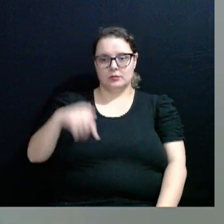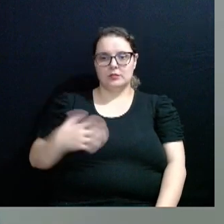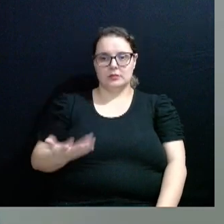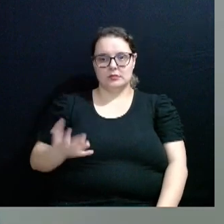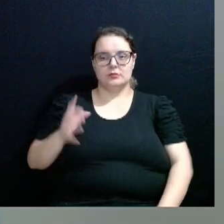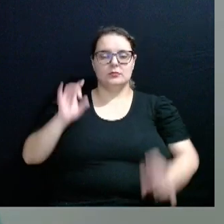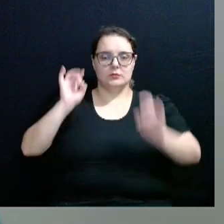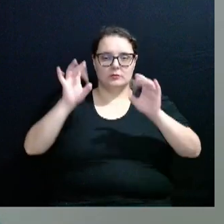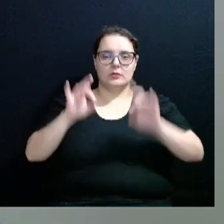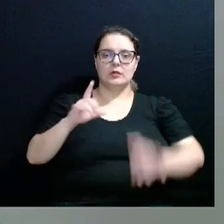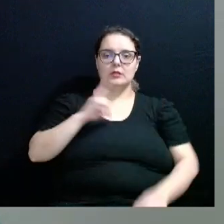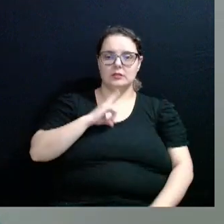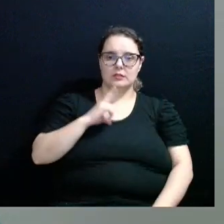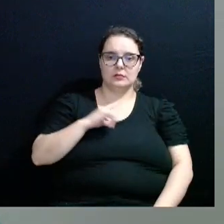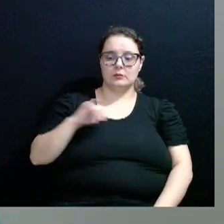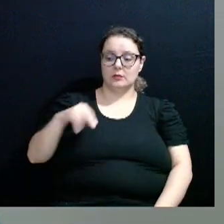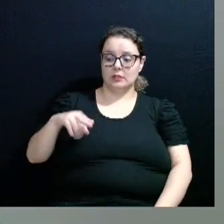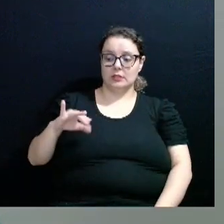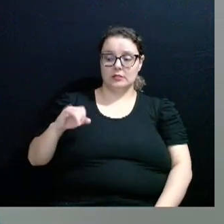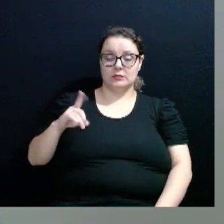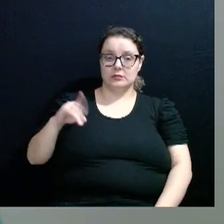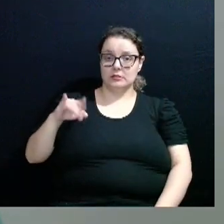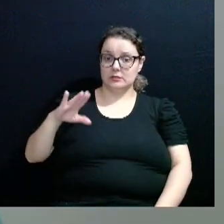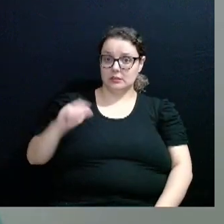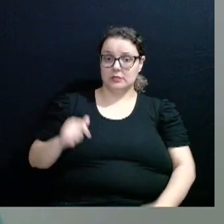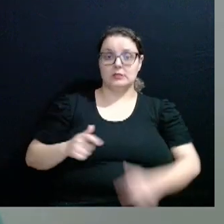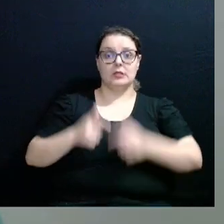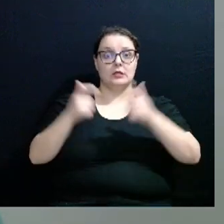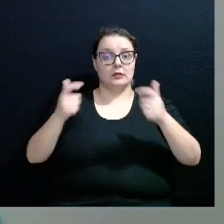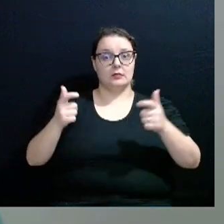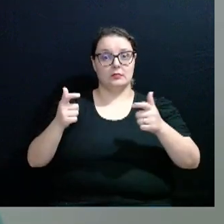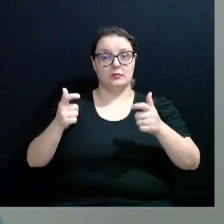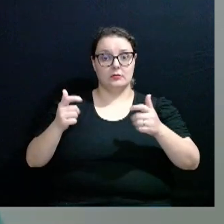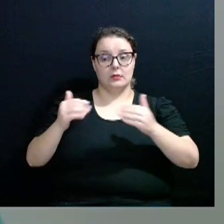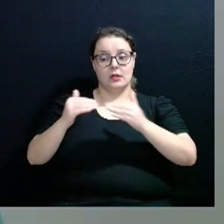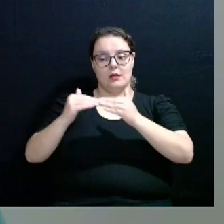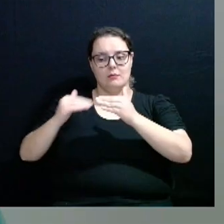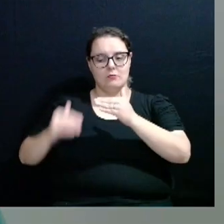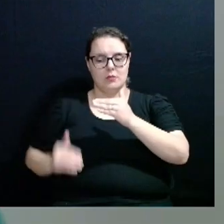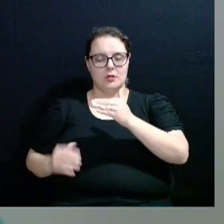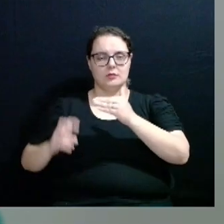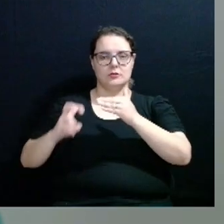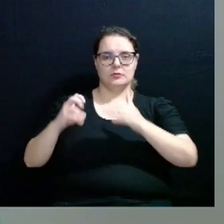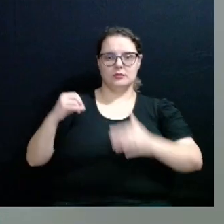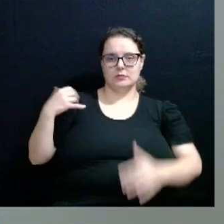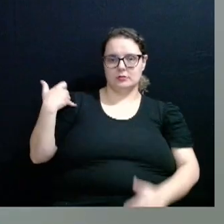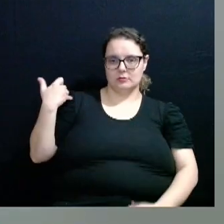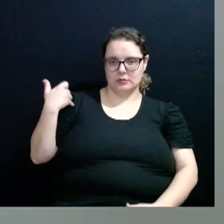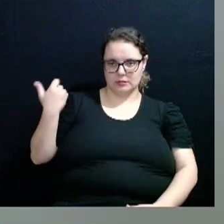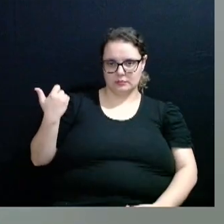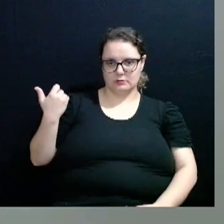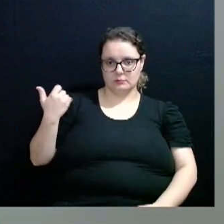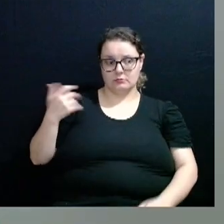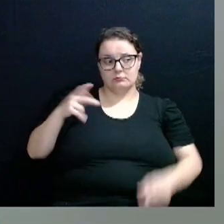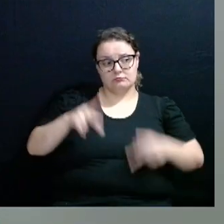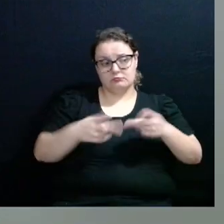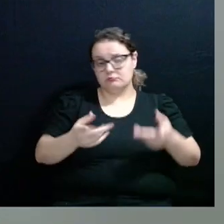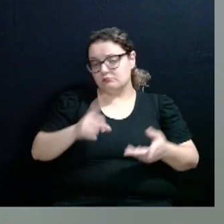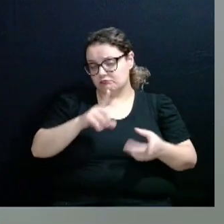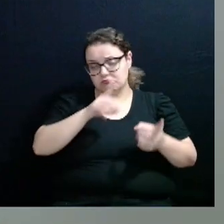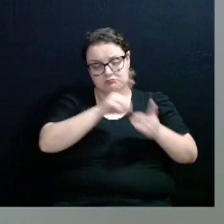uma incidência alta de câncer de mama abaixo dos 50 anos, né? E era uma população que estava desprovida